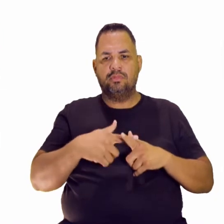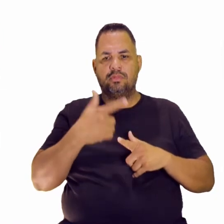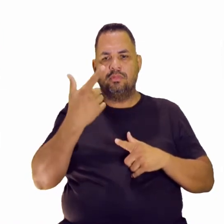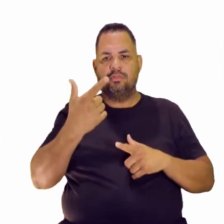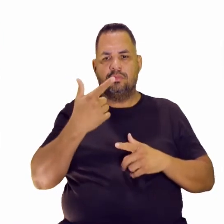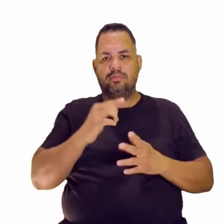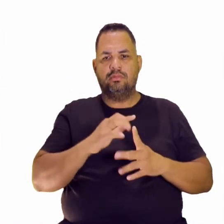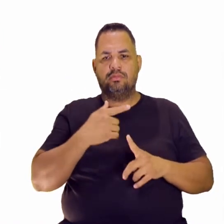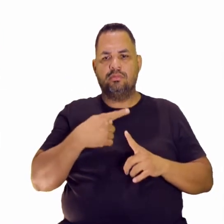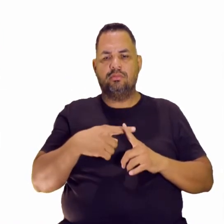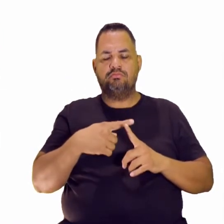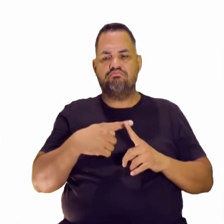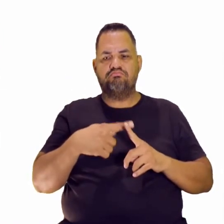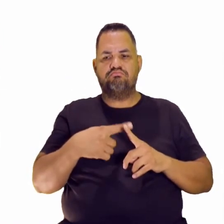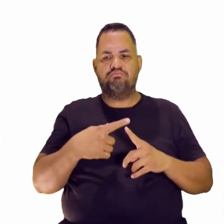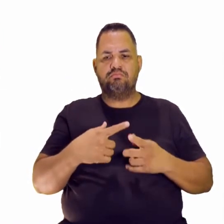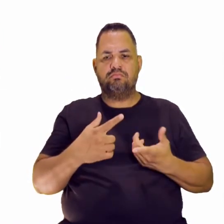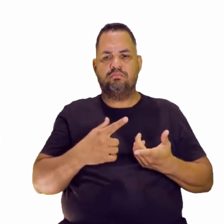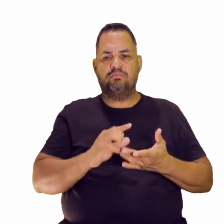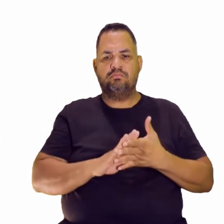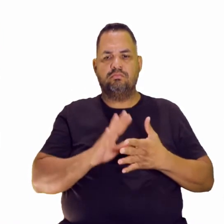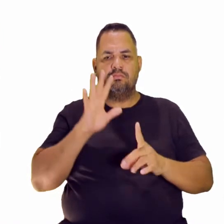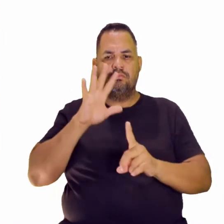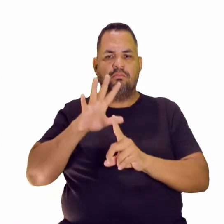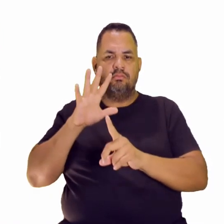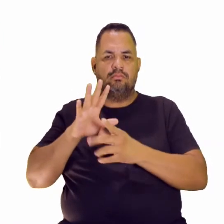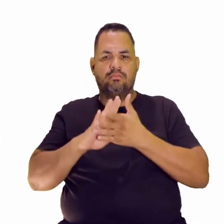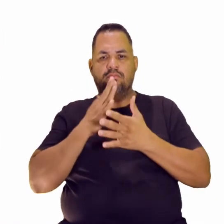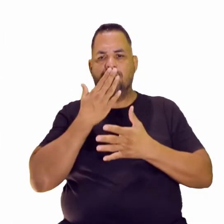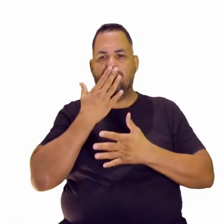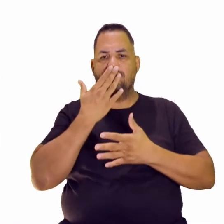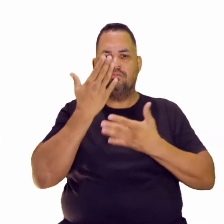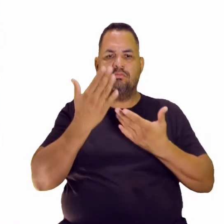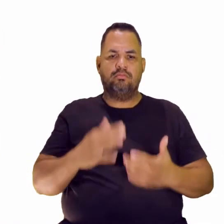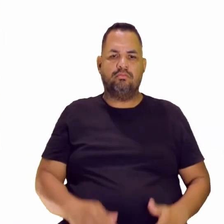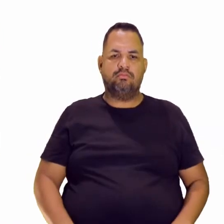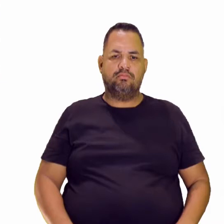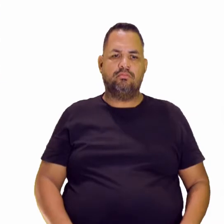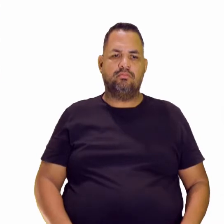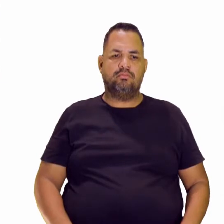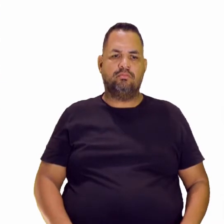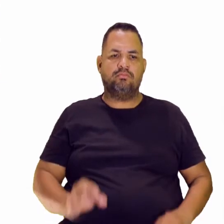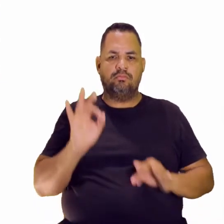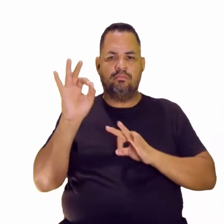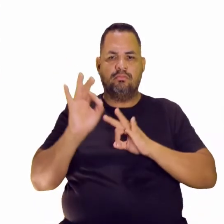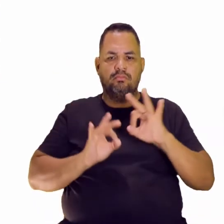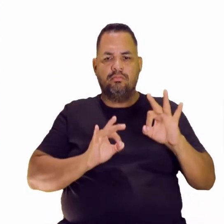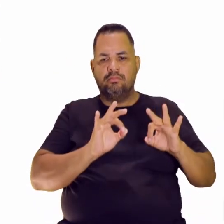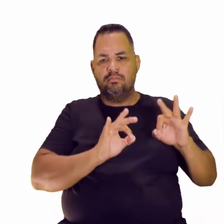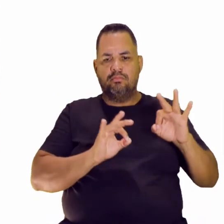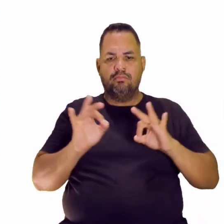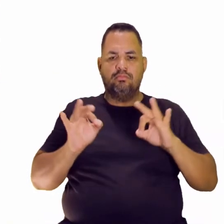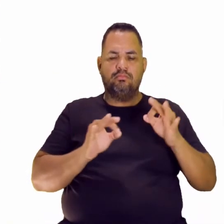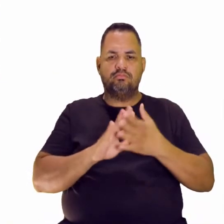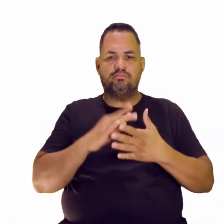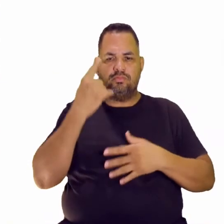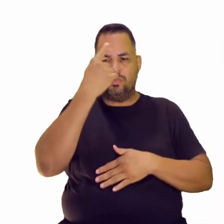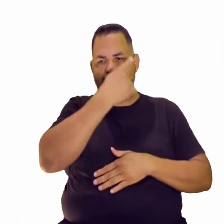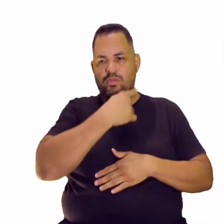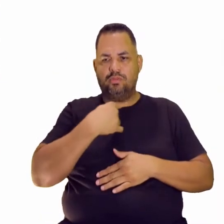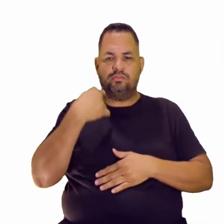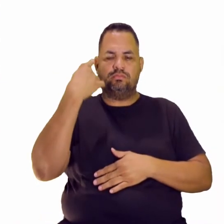que, não só por causa das influências, as cores, os formatos, né, dos